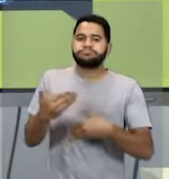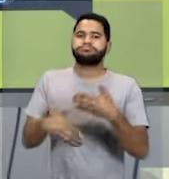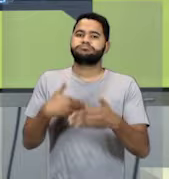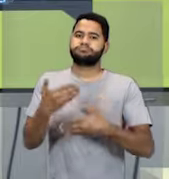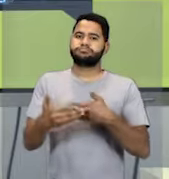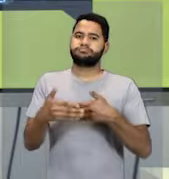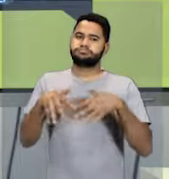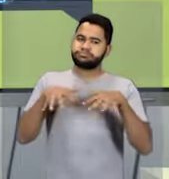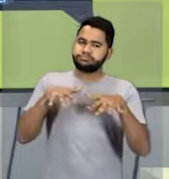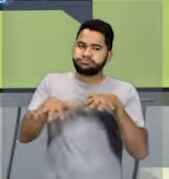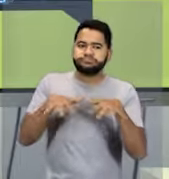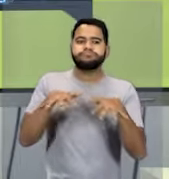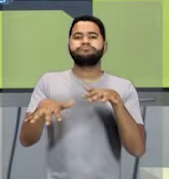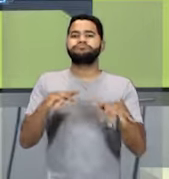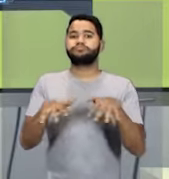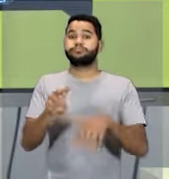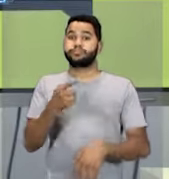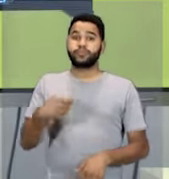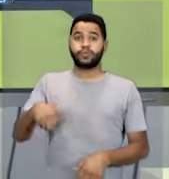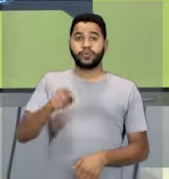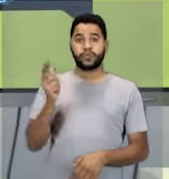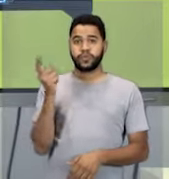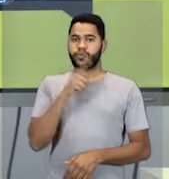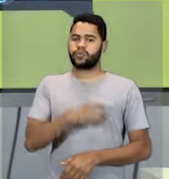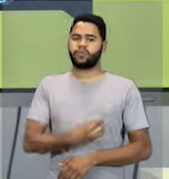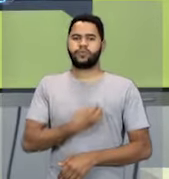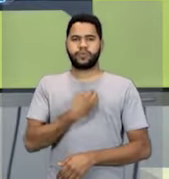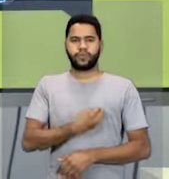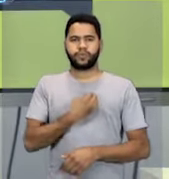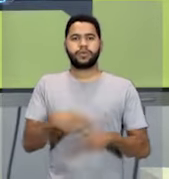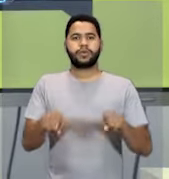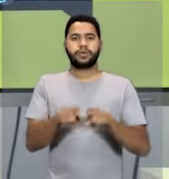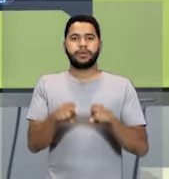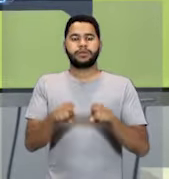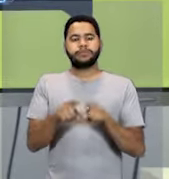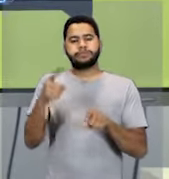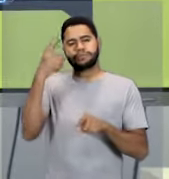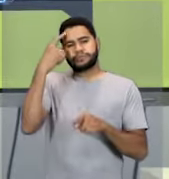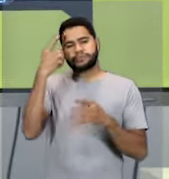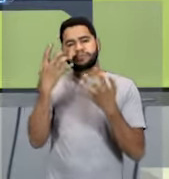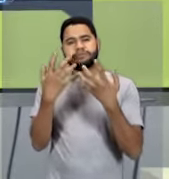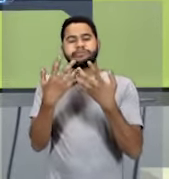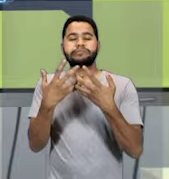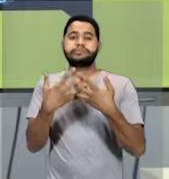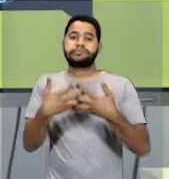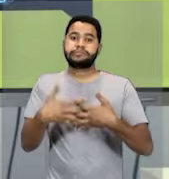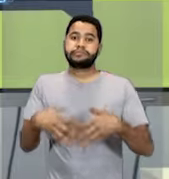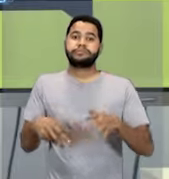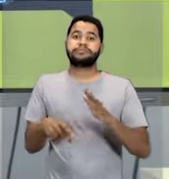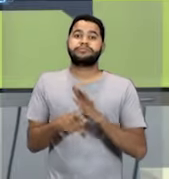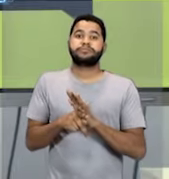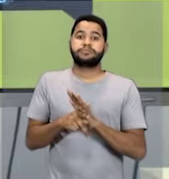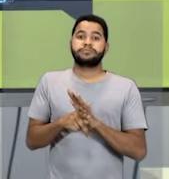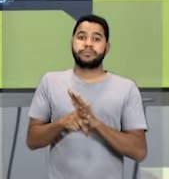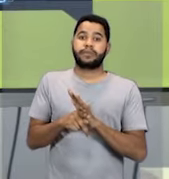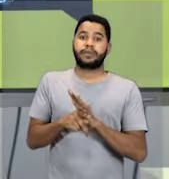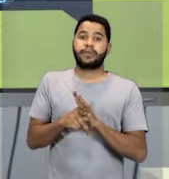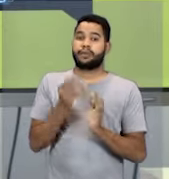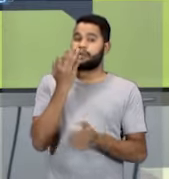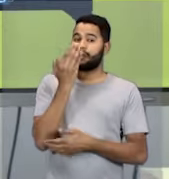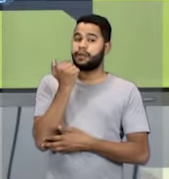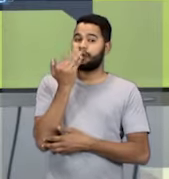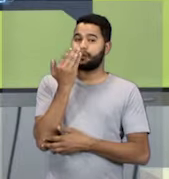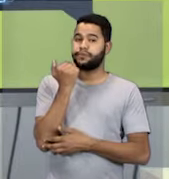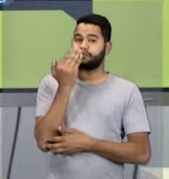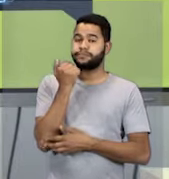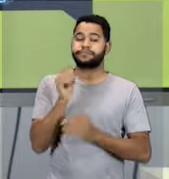se movimentar, para que a gente consiga viver, para que a gente consiga pensar, ela vem dos nossos